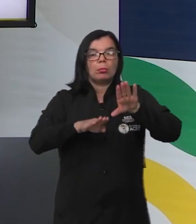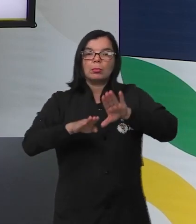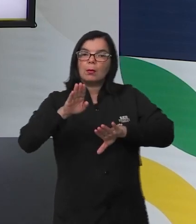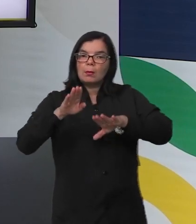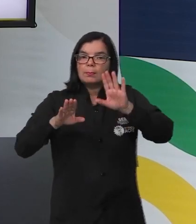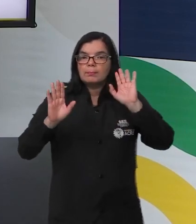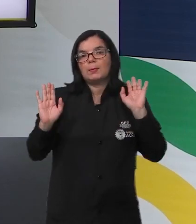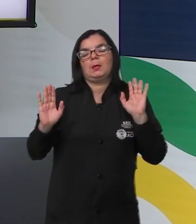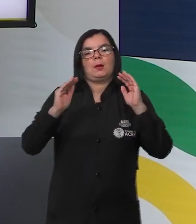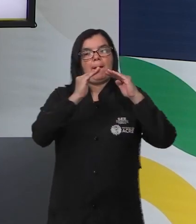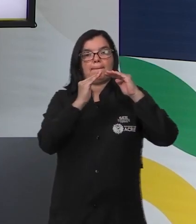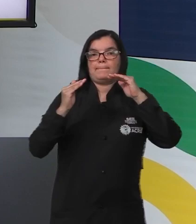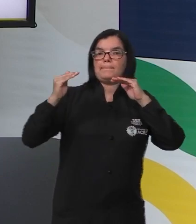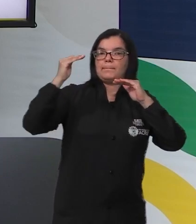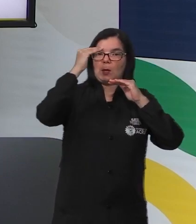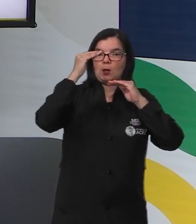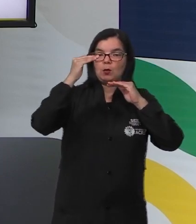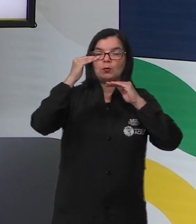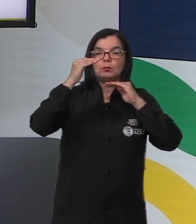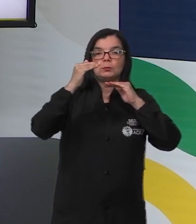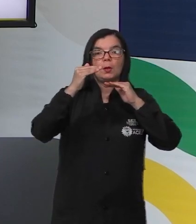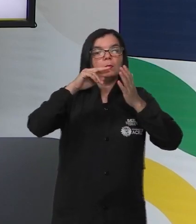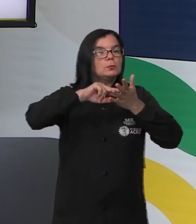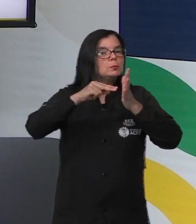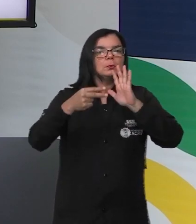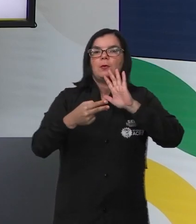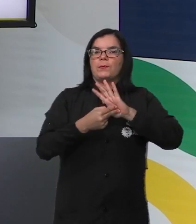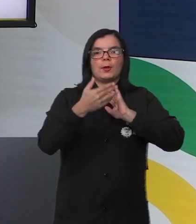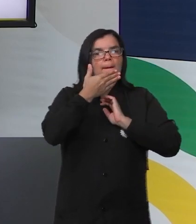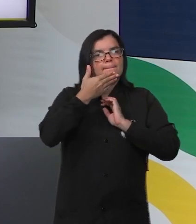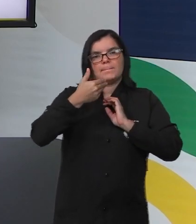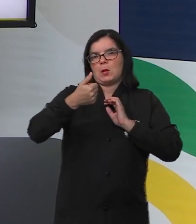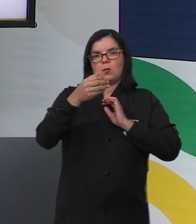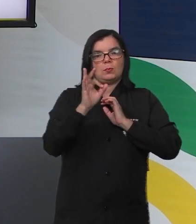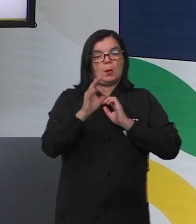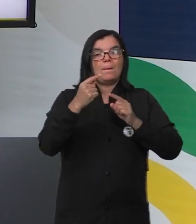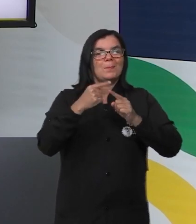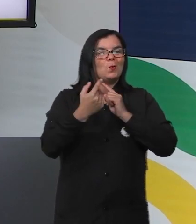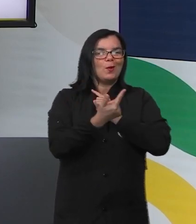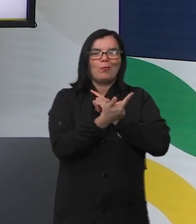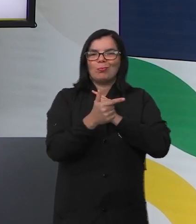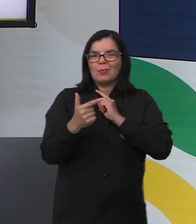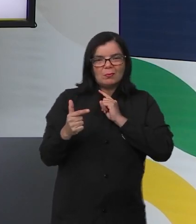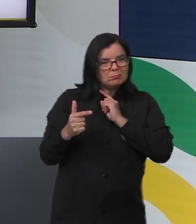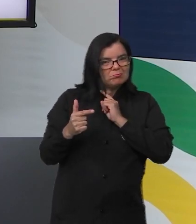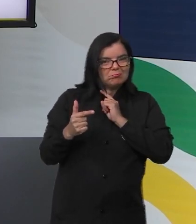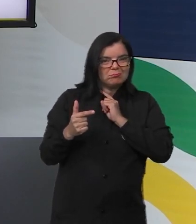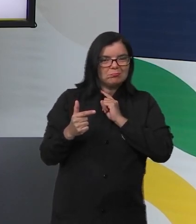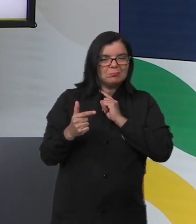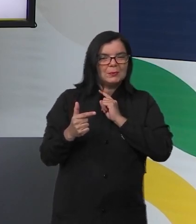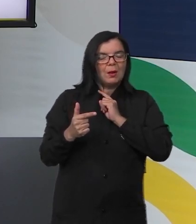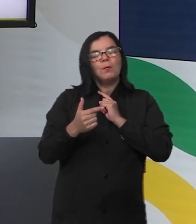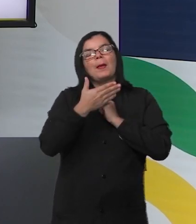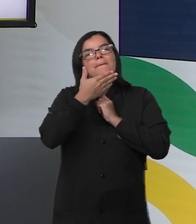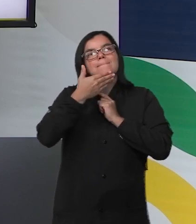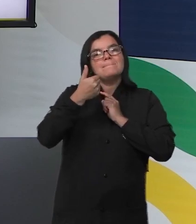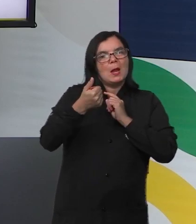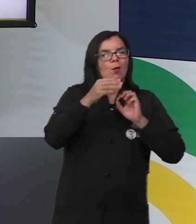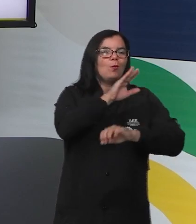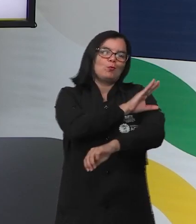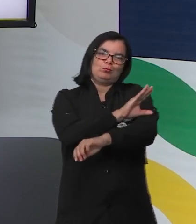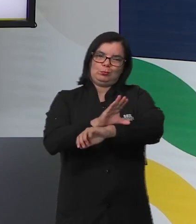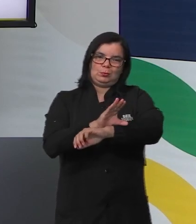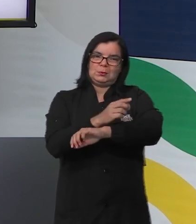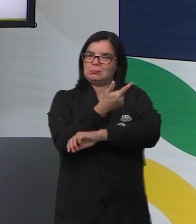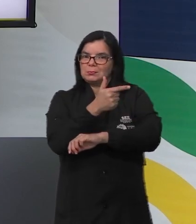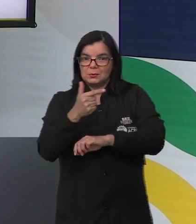ser a maior, não significa ser a melhor, até porque já não existe essa concepção do que seria melhor nesse contexto.